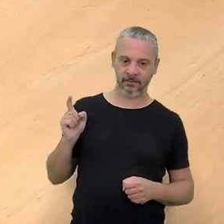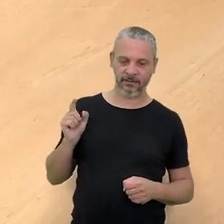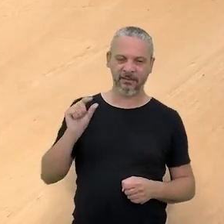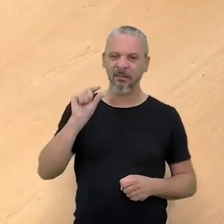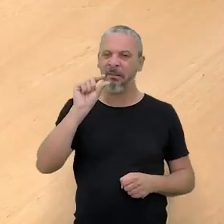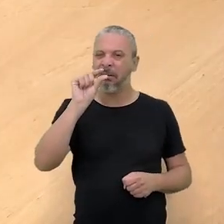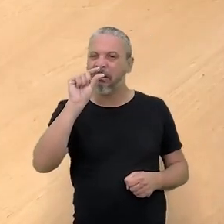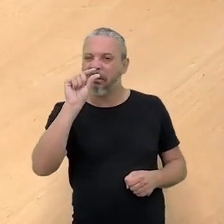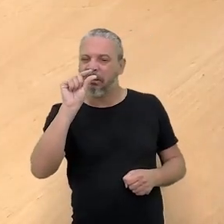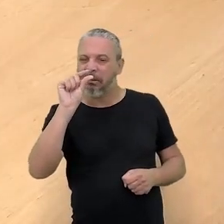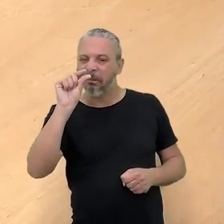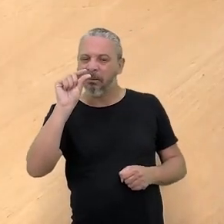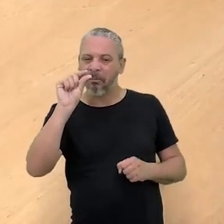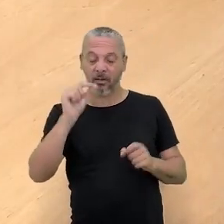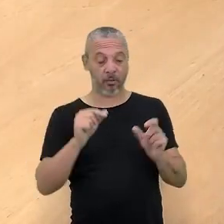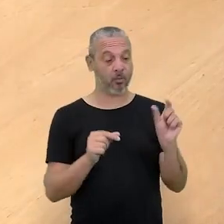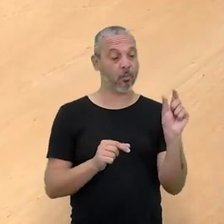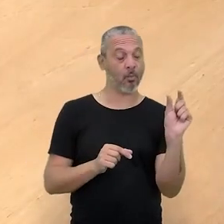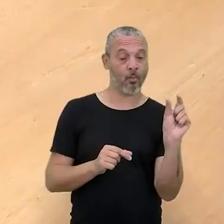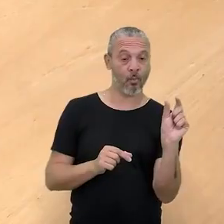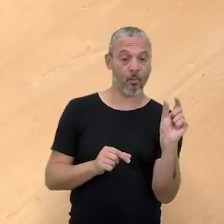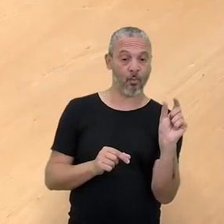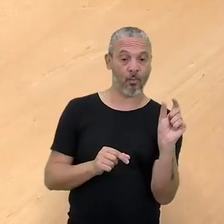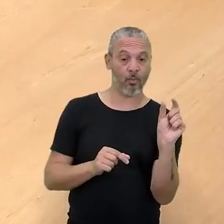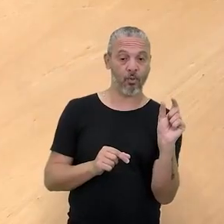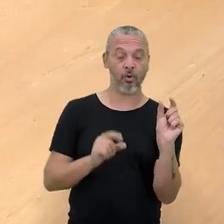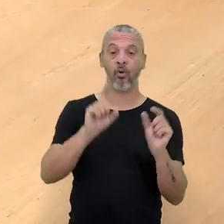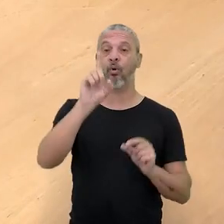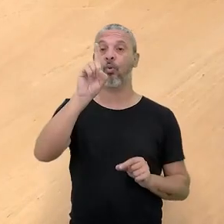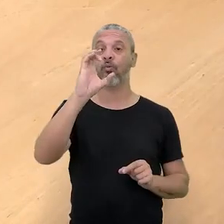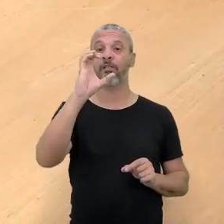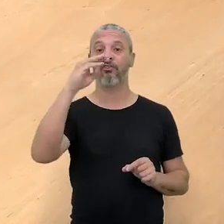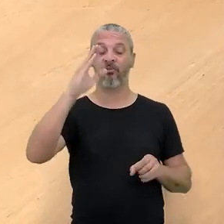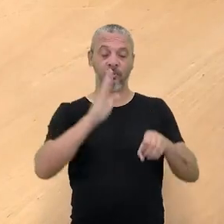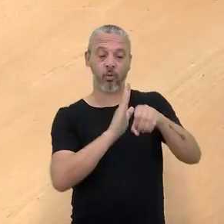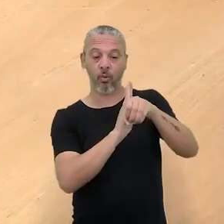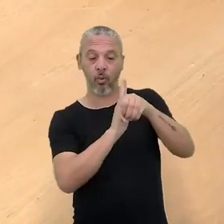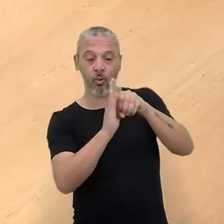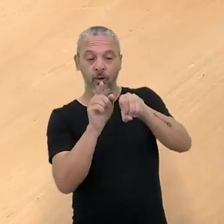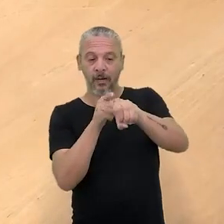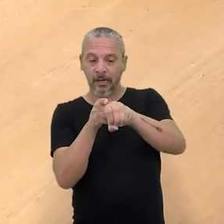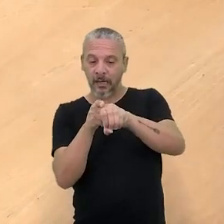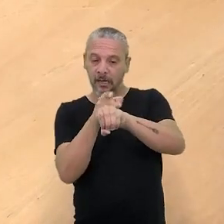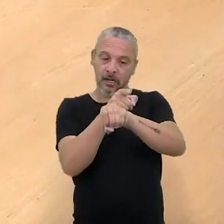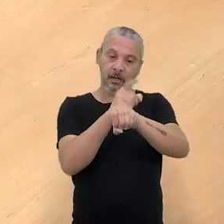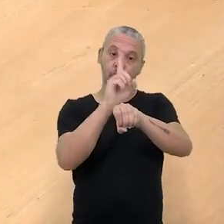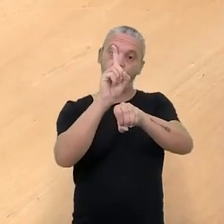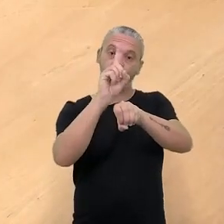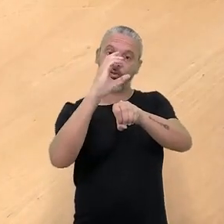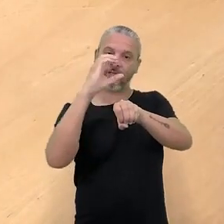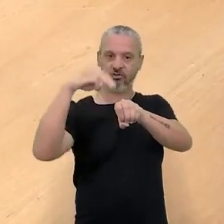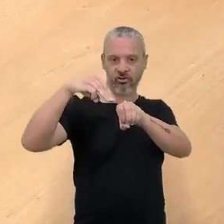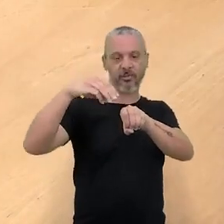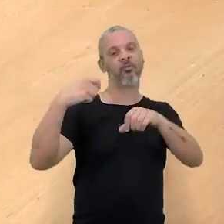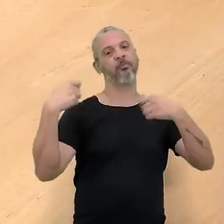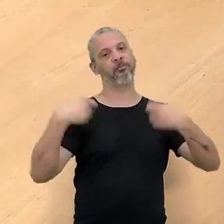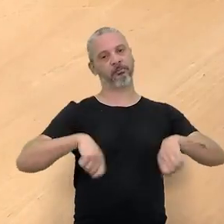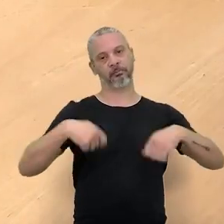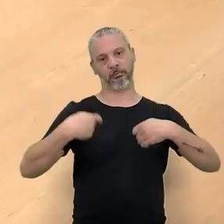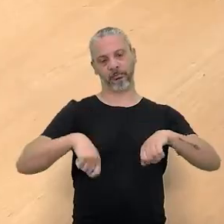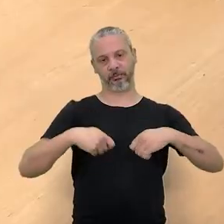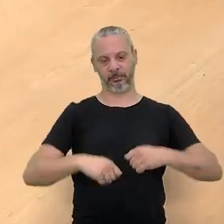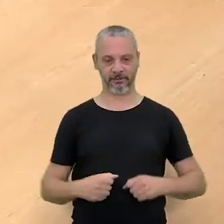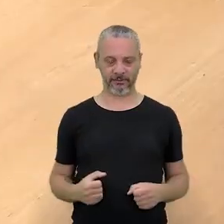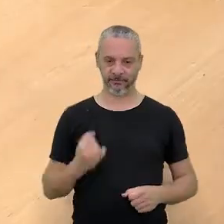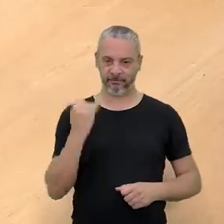essa medida de distância que é importante, eu preciso deixar pelo menos 1 centímetro aqui de distância para ter pelo menos um